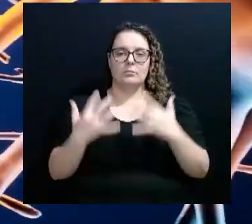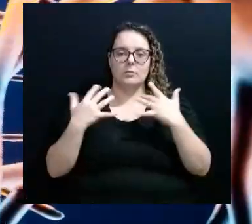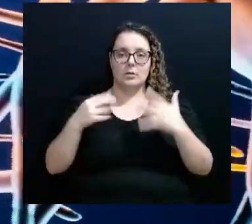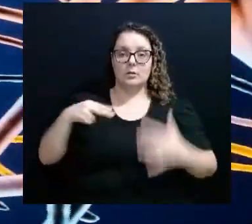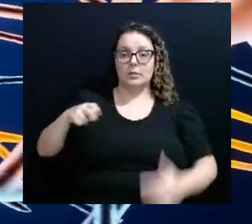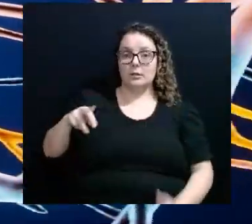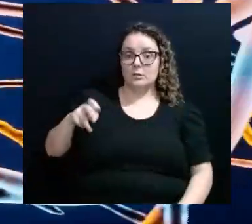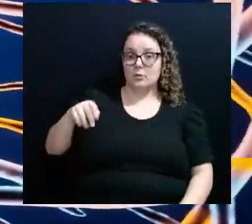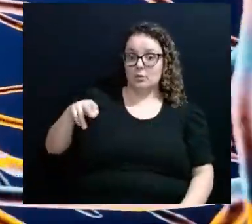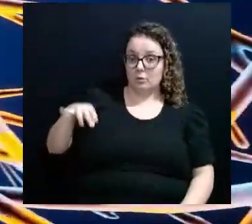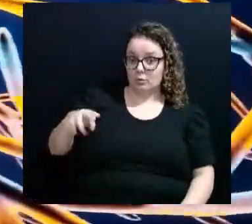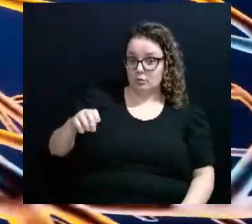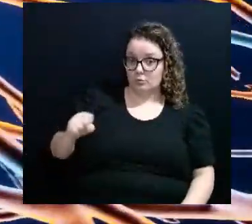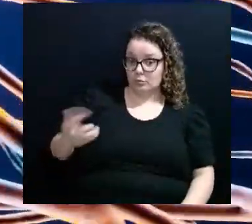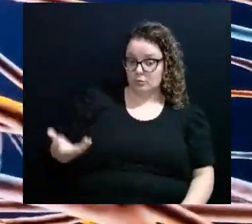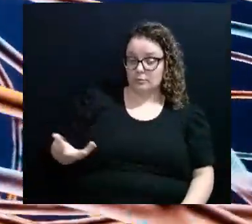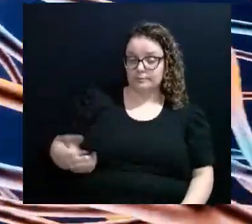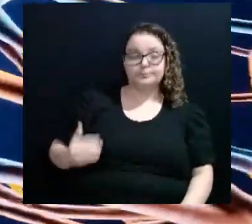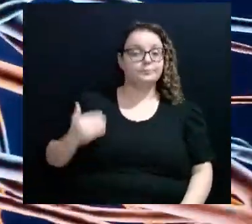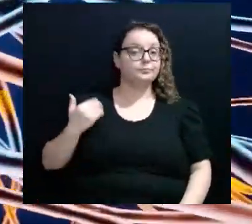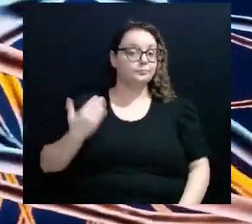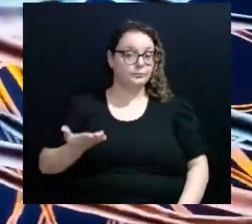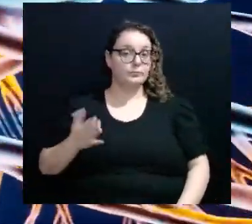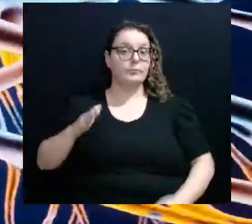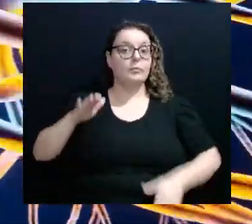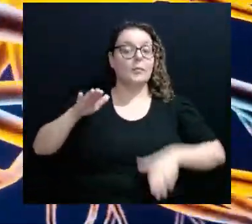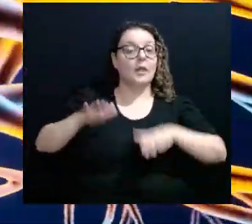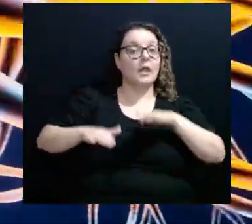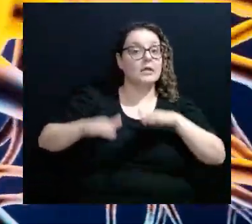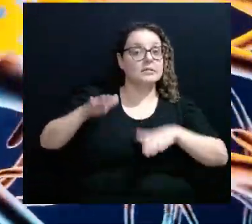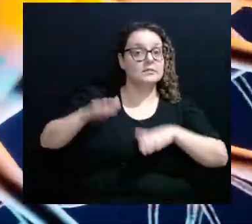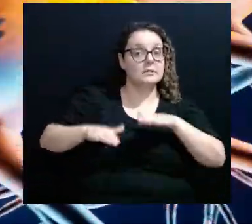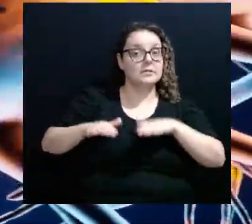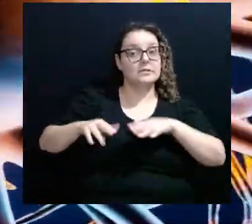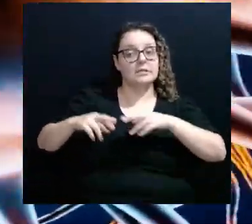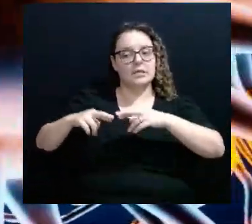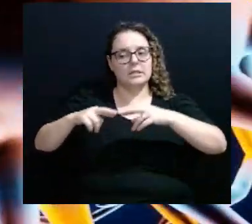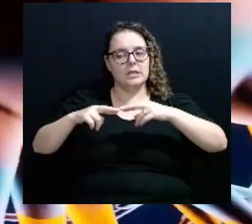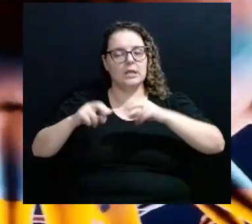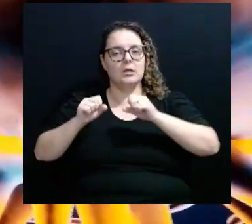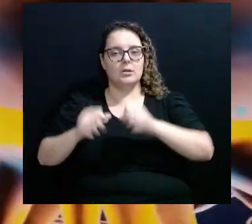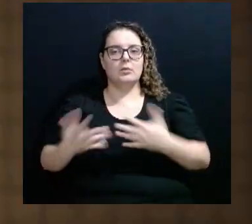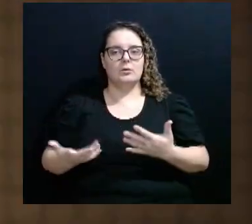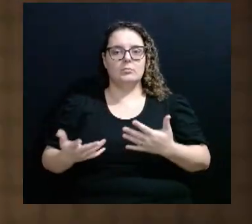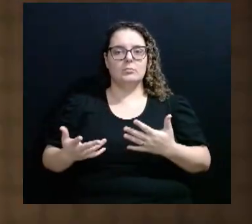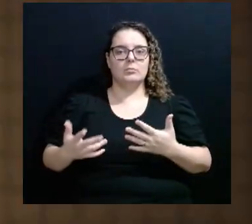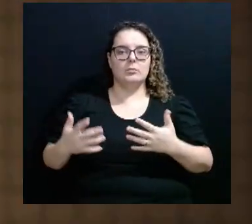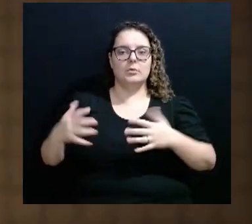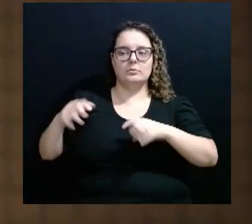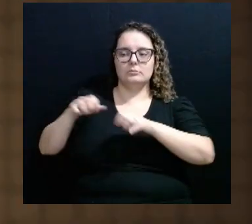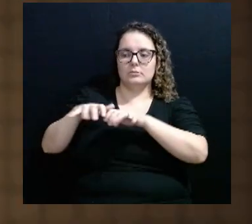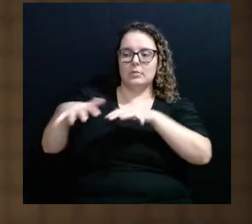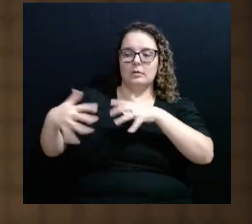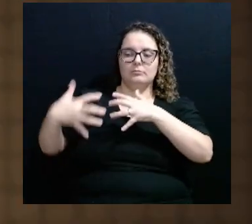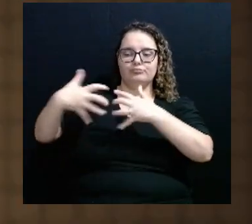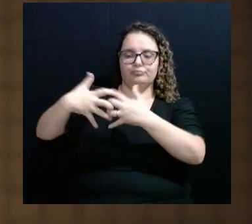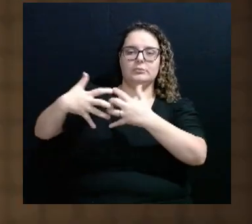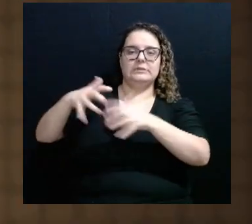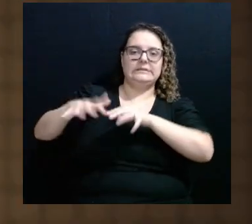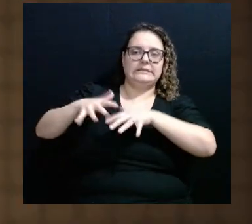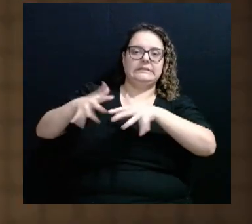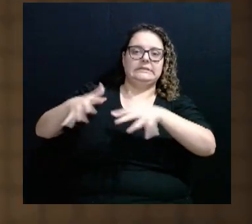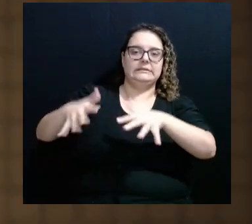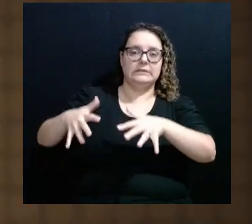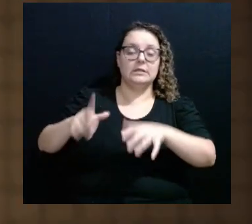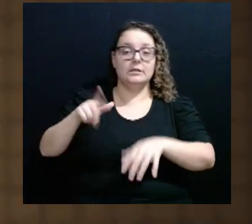transmissão entre os neurônios, né? E de vez em quando essa rede ela pode dar um